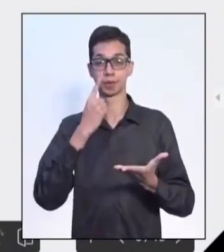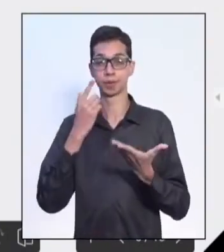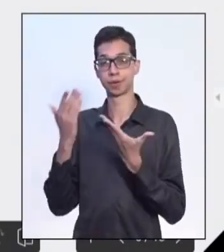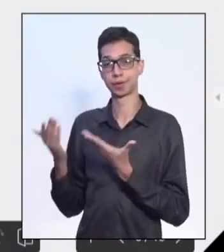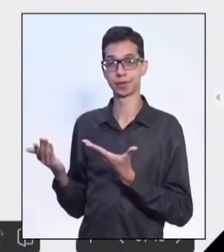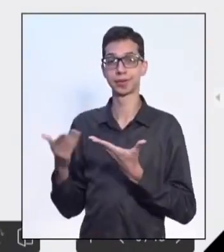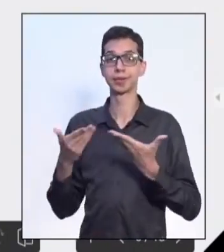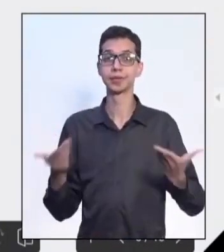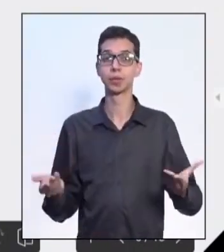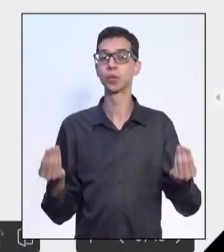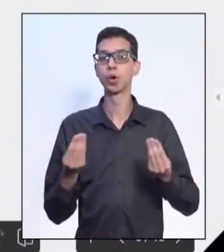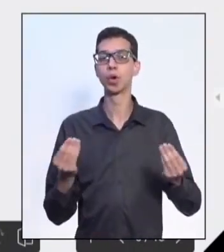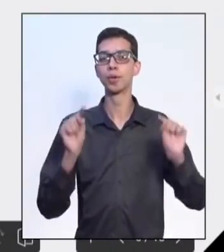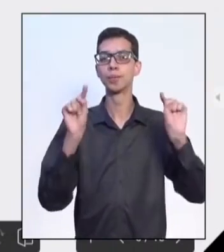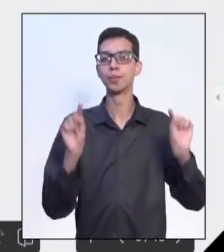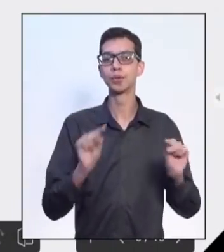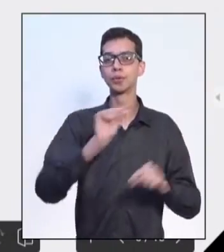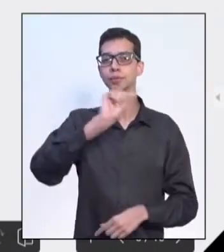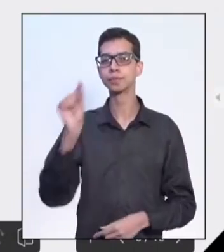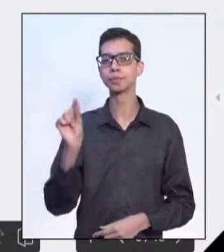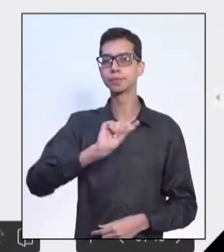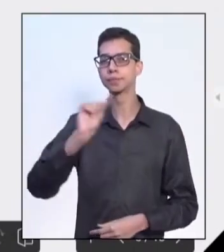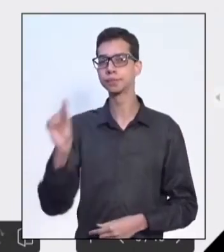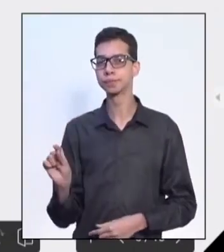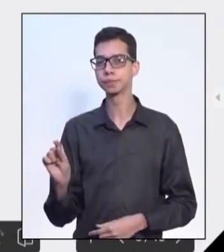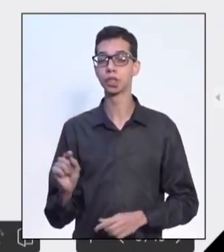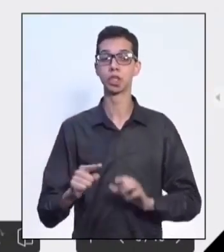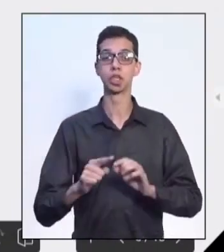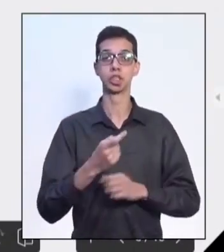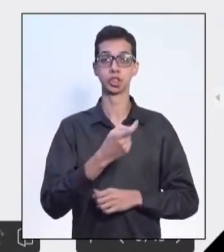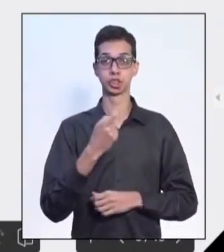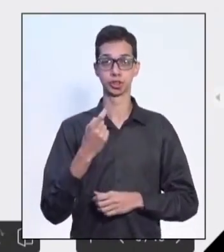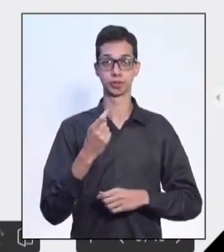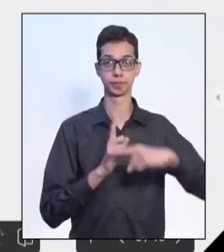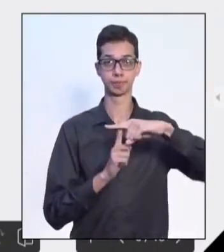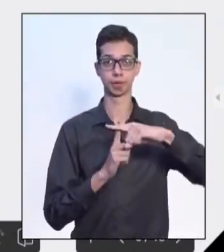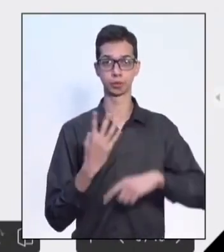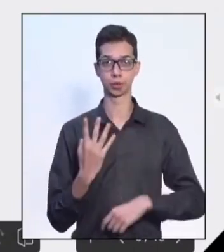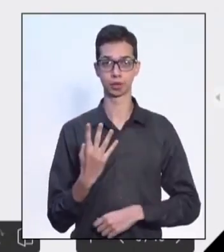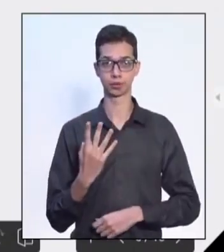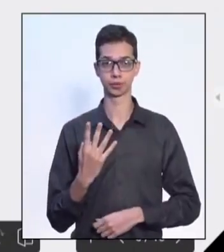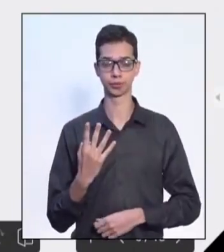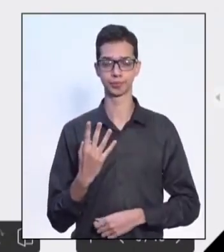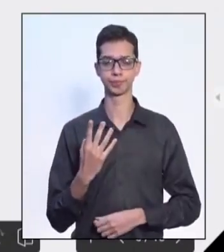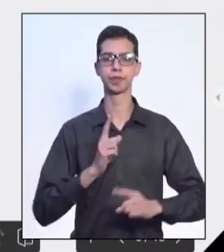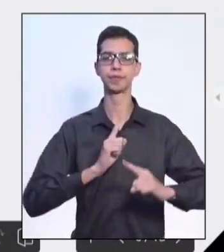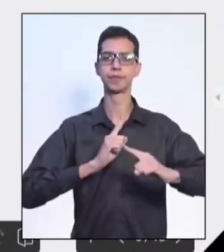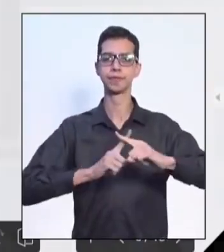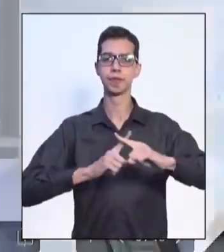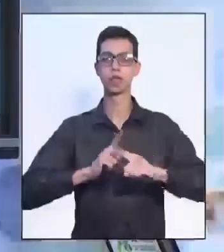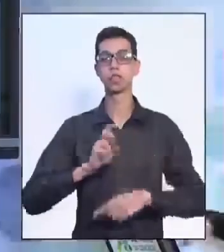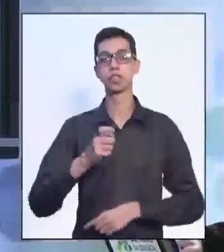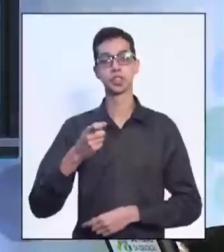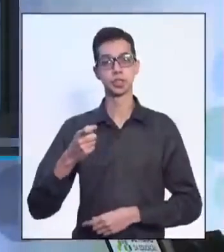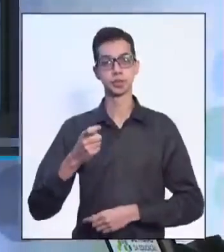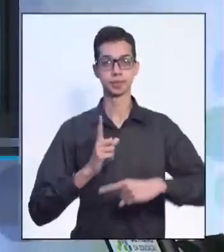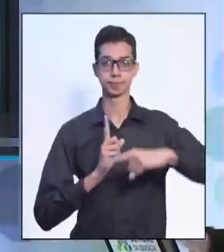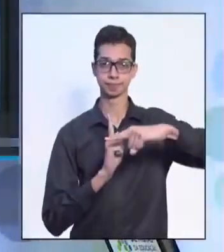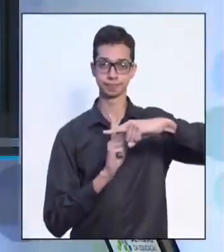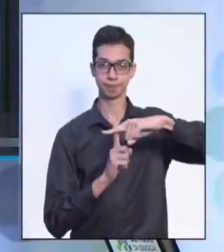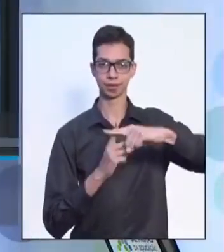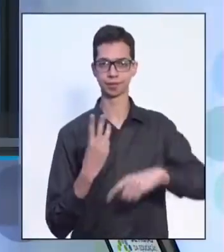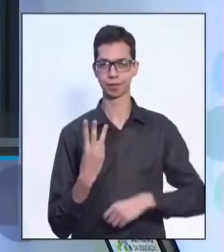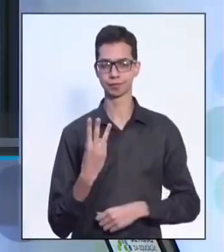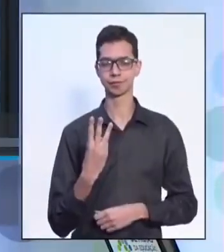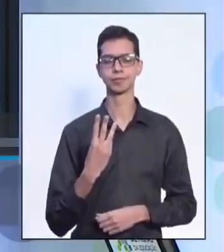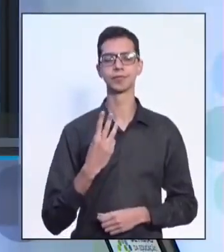forma fatorada dessa equação será x mais 4 vezes x mais 3 vezes